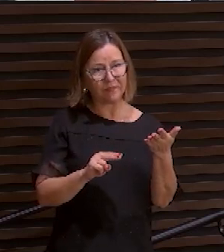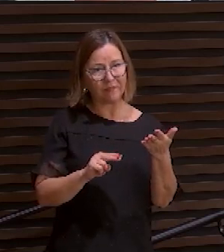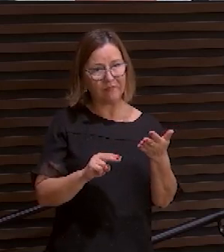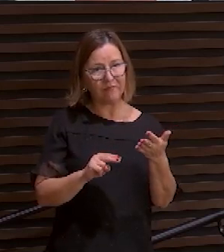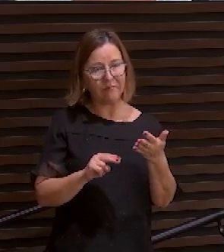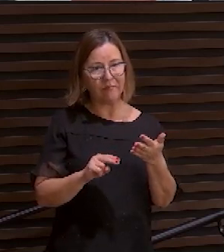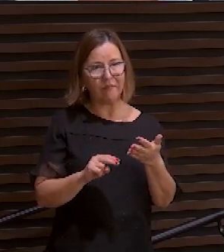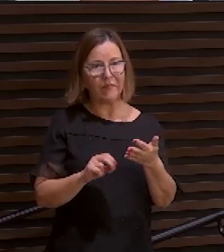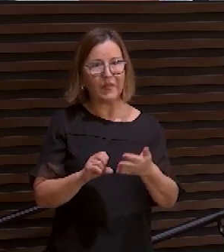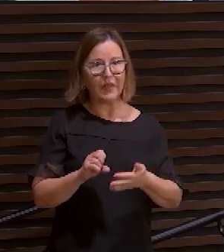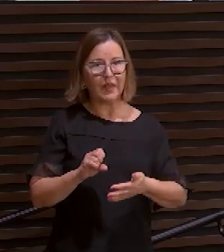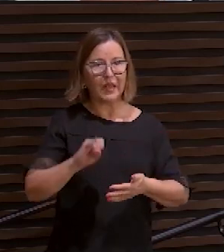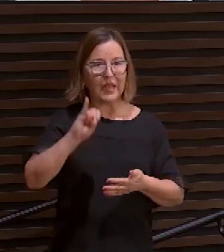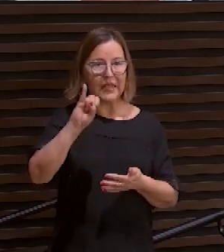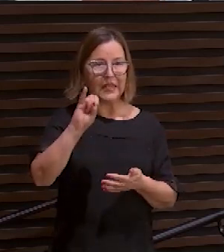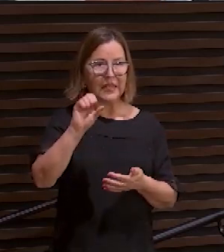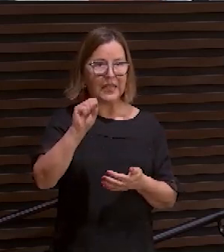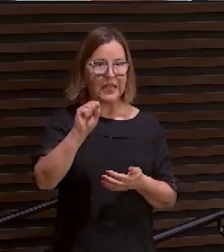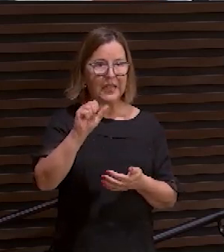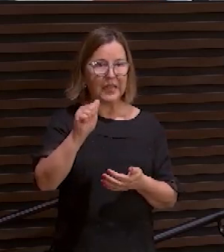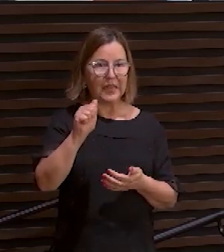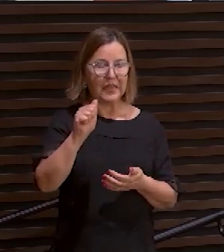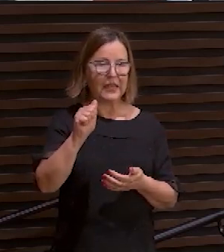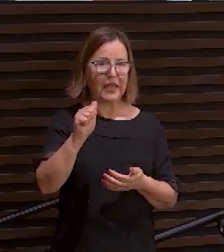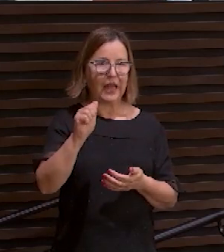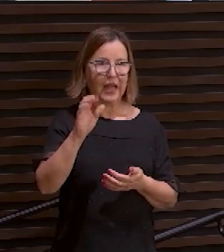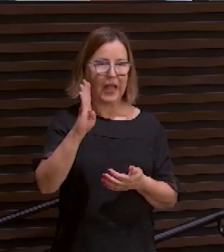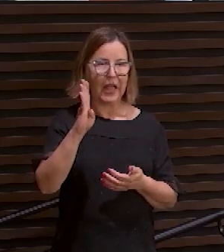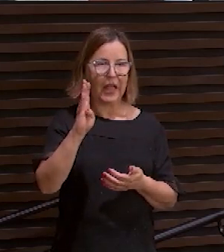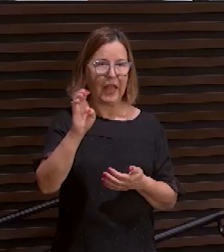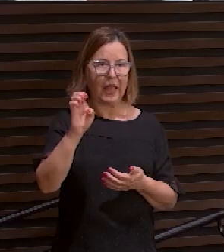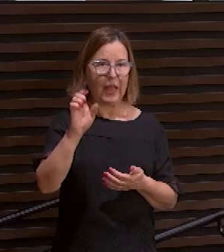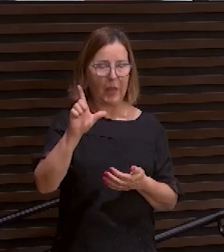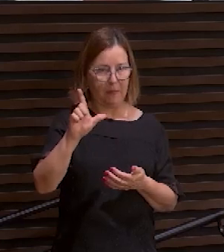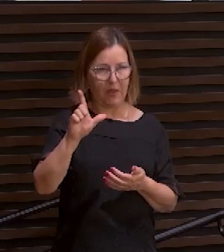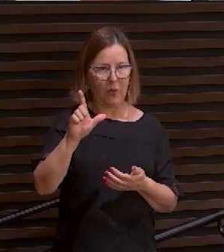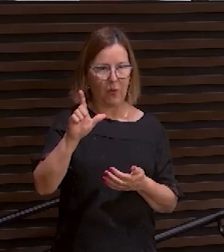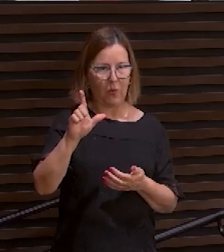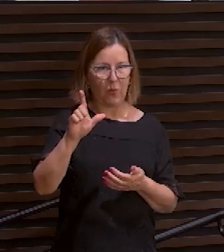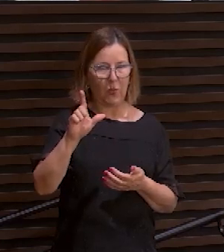Isabel Pontes era uma senhora aqui na nossa igreja.